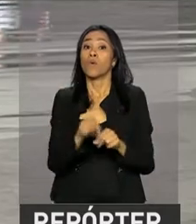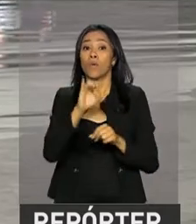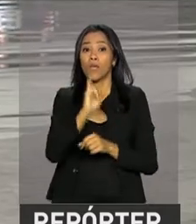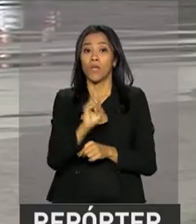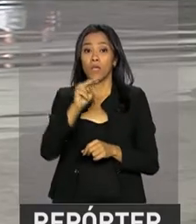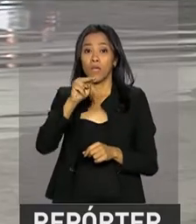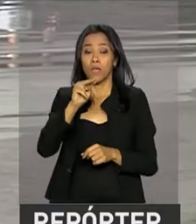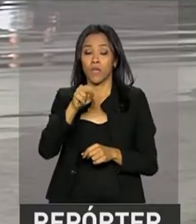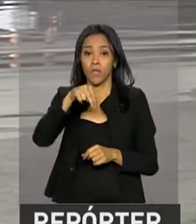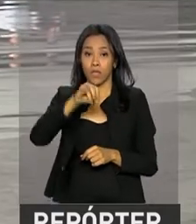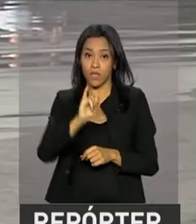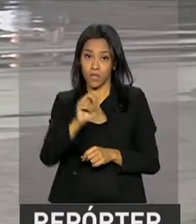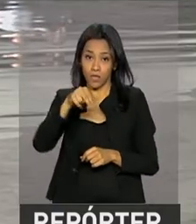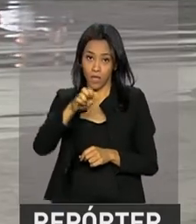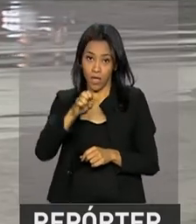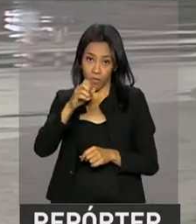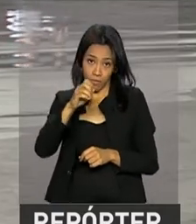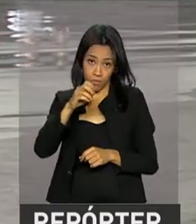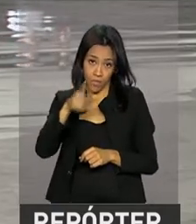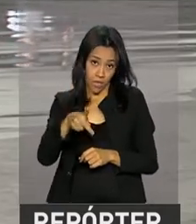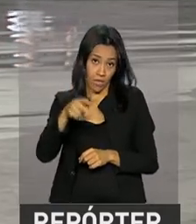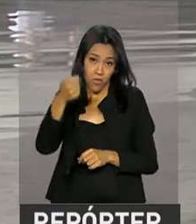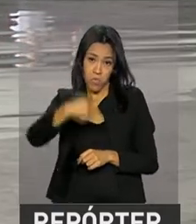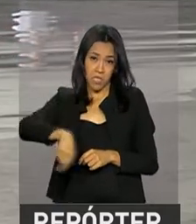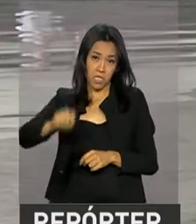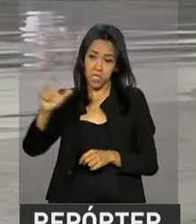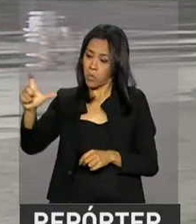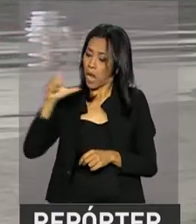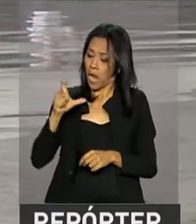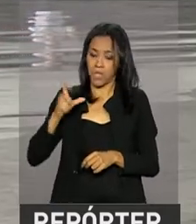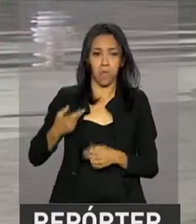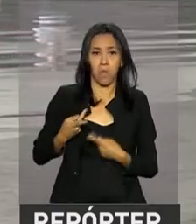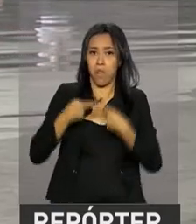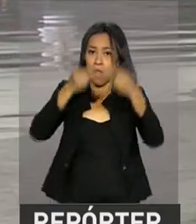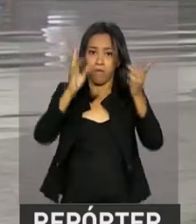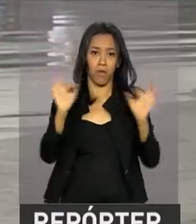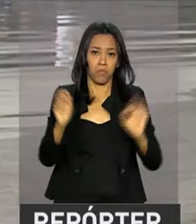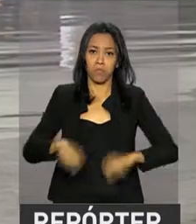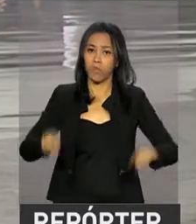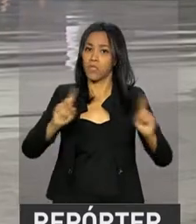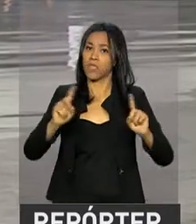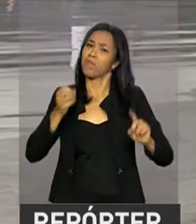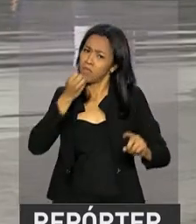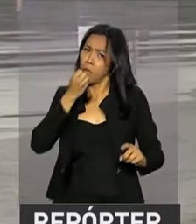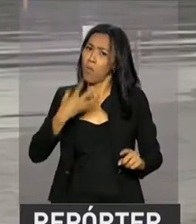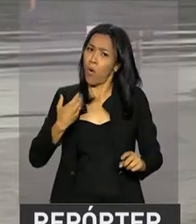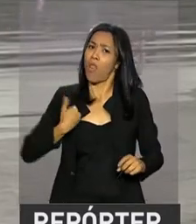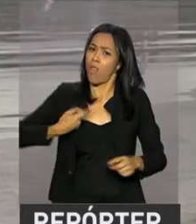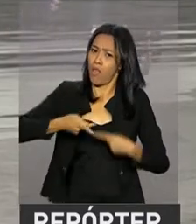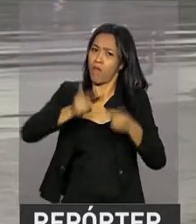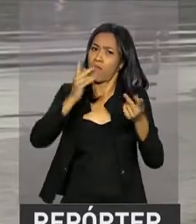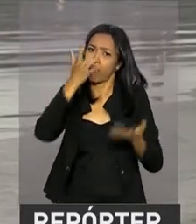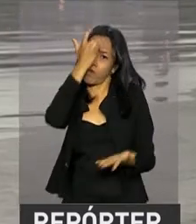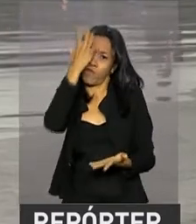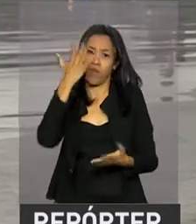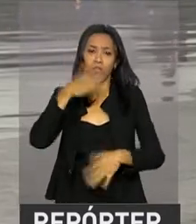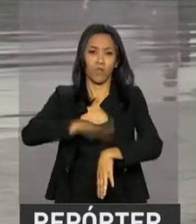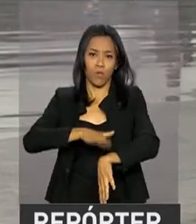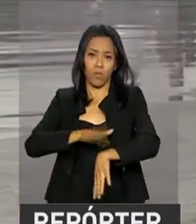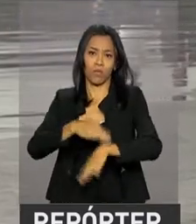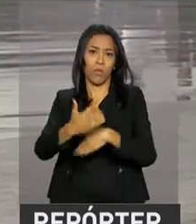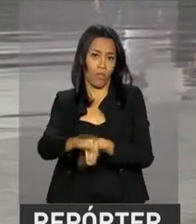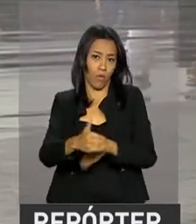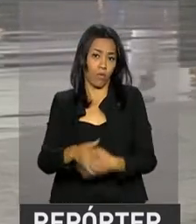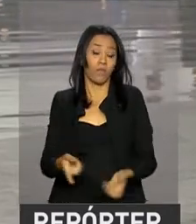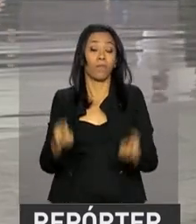esse cartão de confirmação para o dia da prova mas ele sugere o candidato que leve porque vai facilitar na hora da prova né e hoje